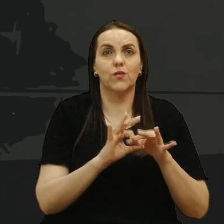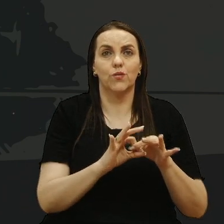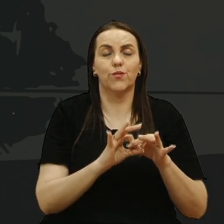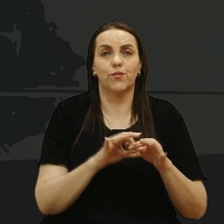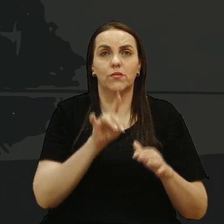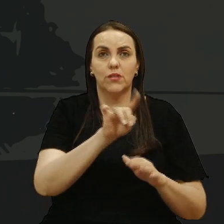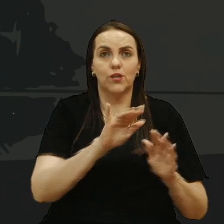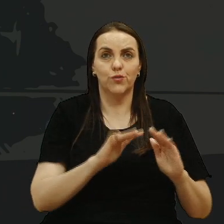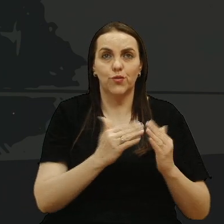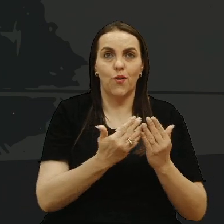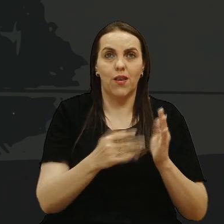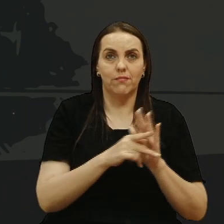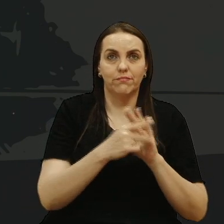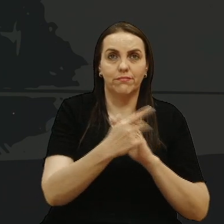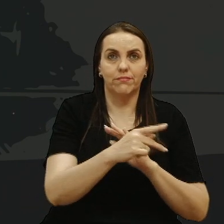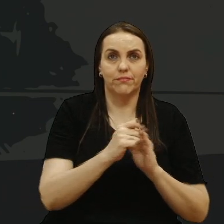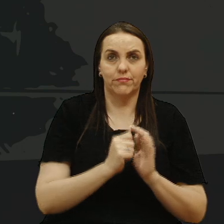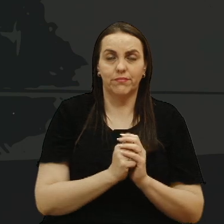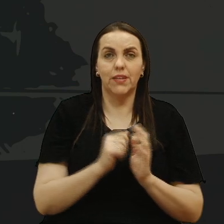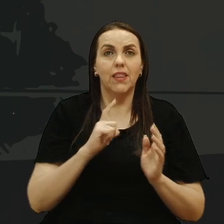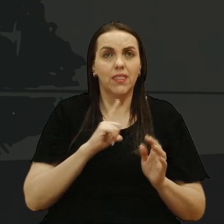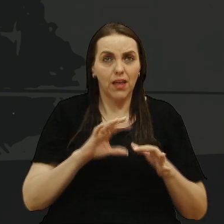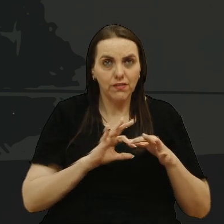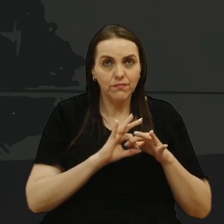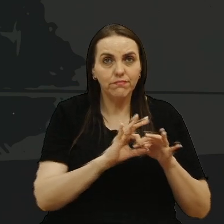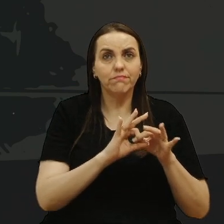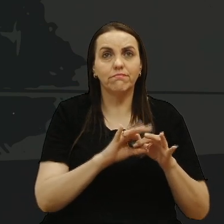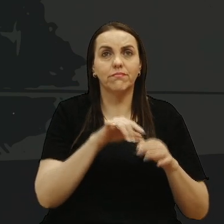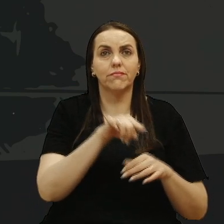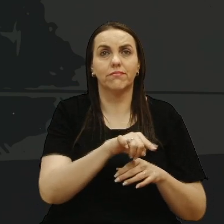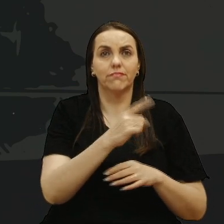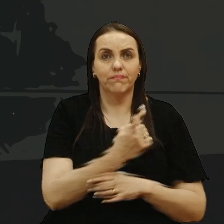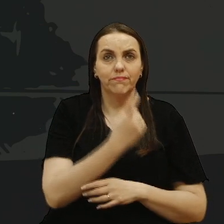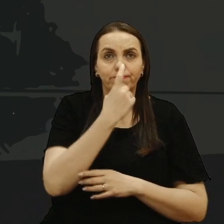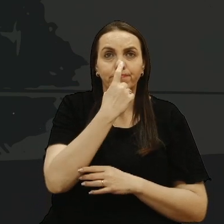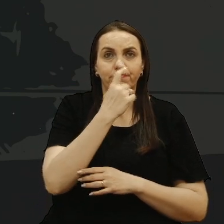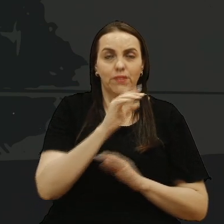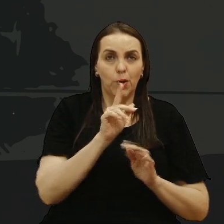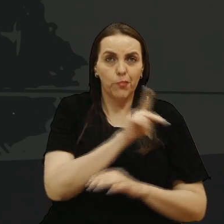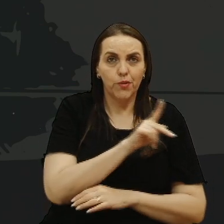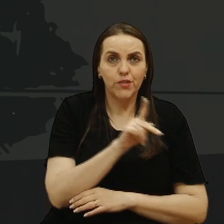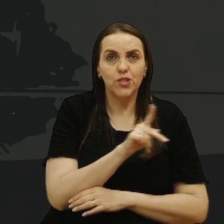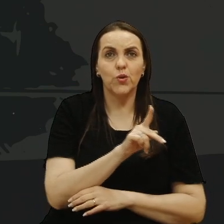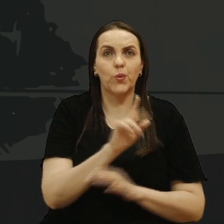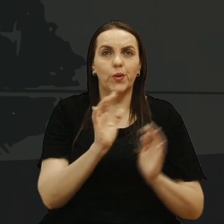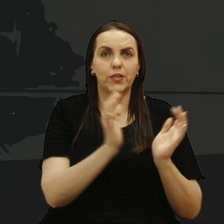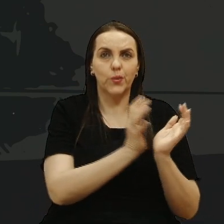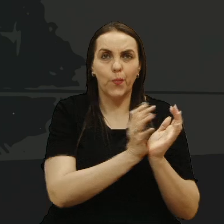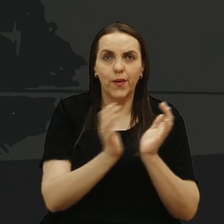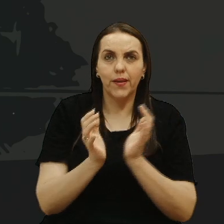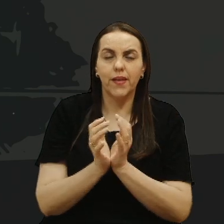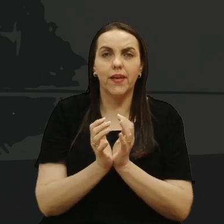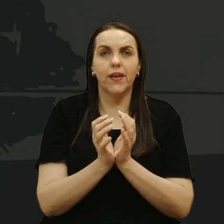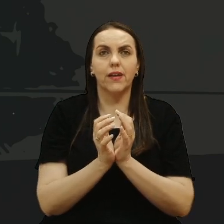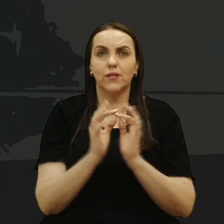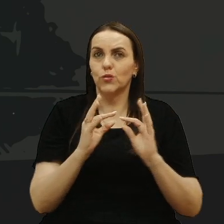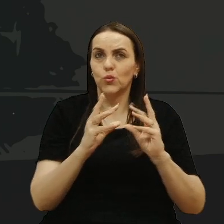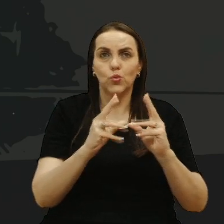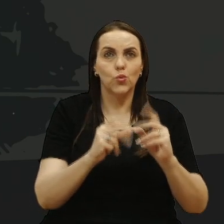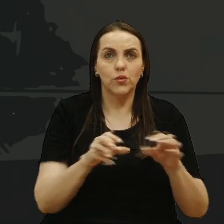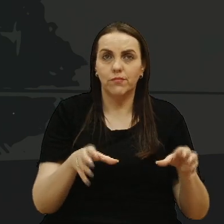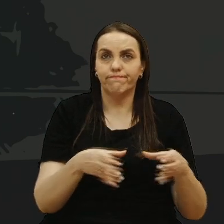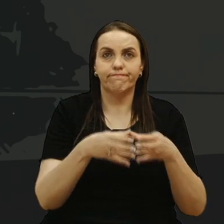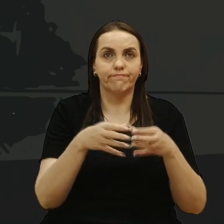sua escola. Elas têm vínculos com os professores, com os colegas e com toda a